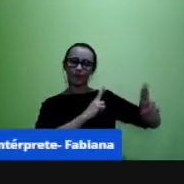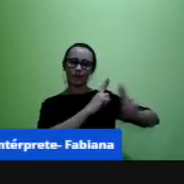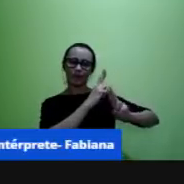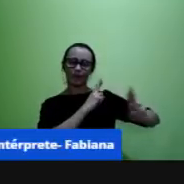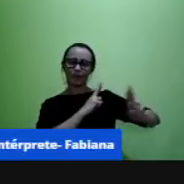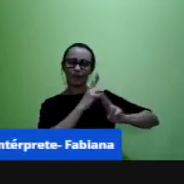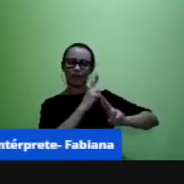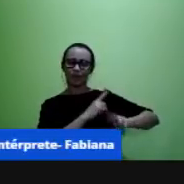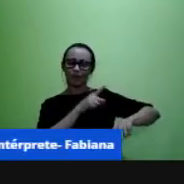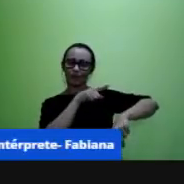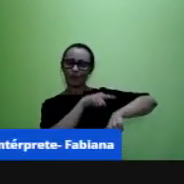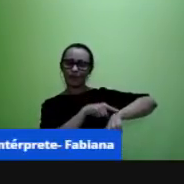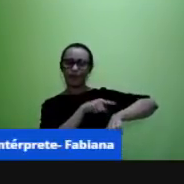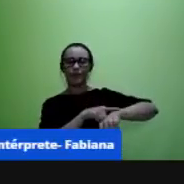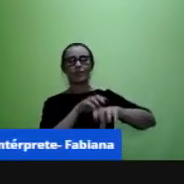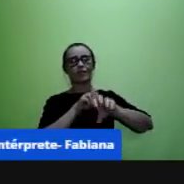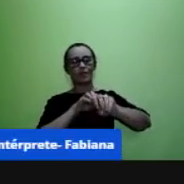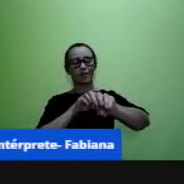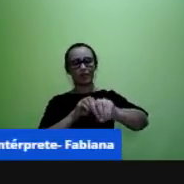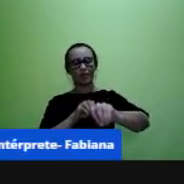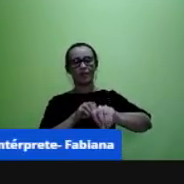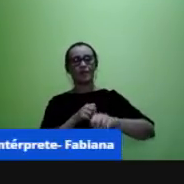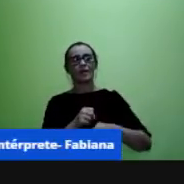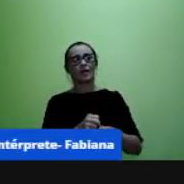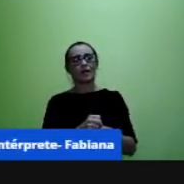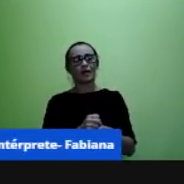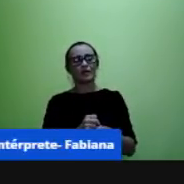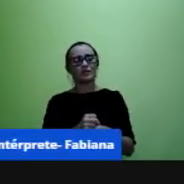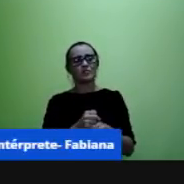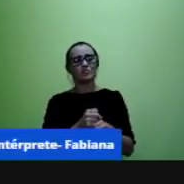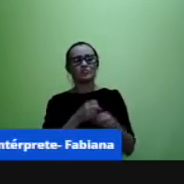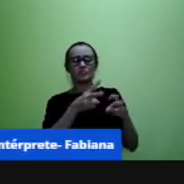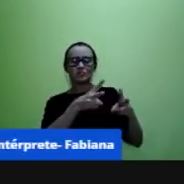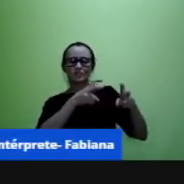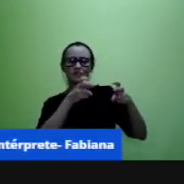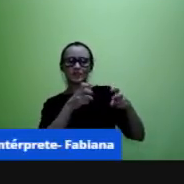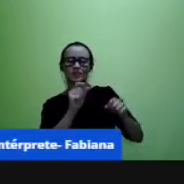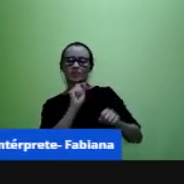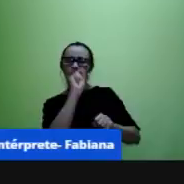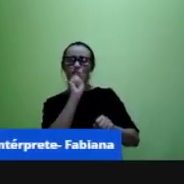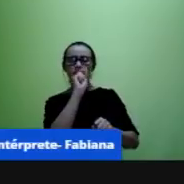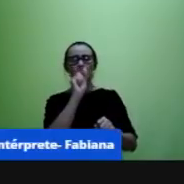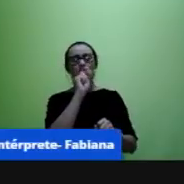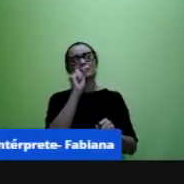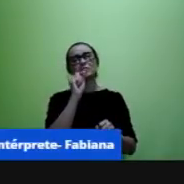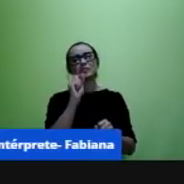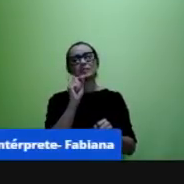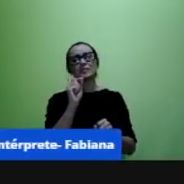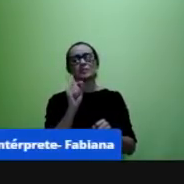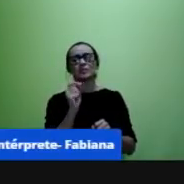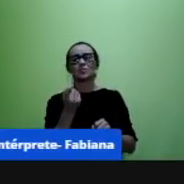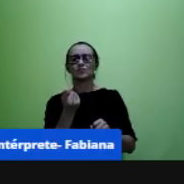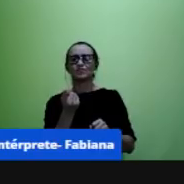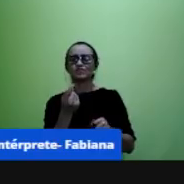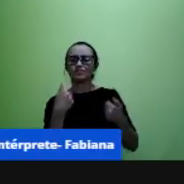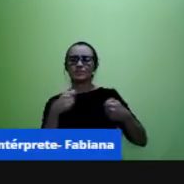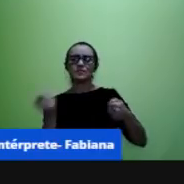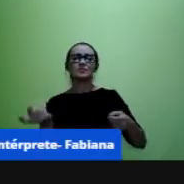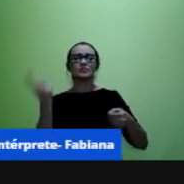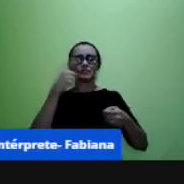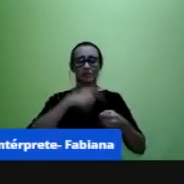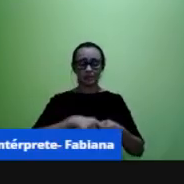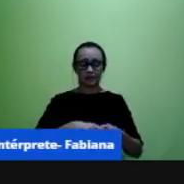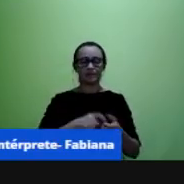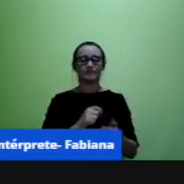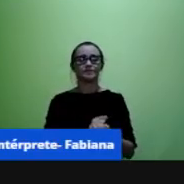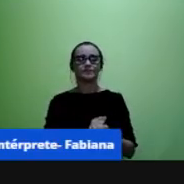também tenho como verificar quais pontos eu preciso retomar para a recuperação da aprendizagem. Eu também possuo um